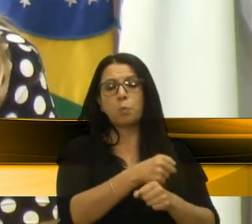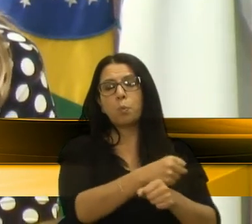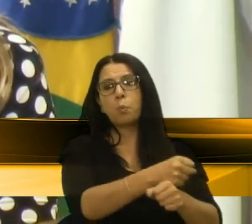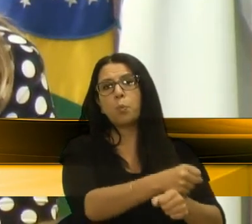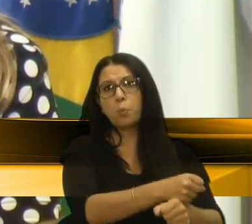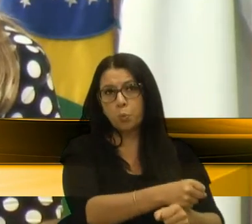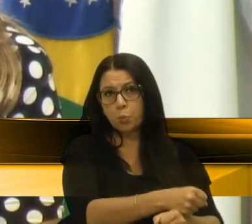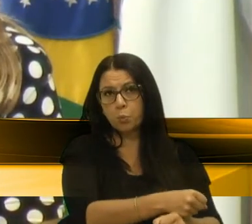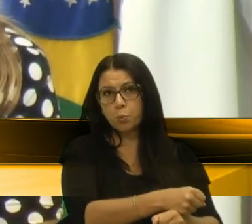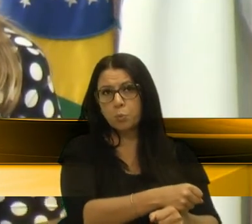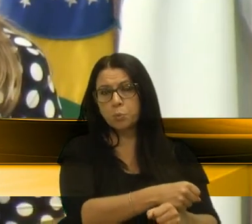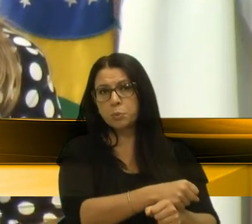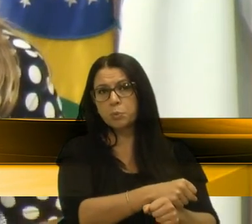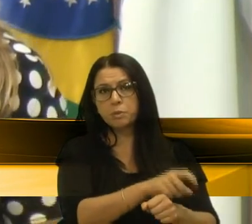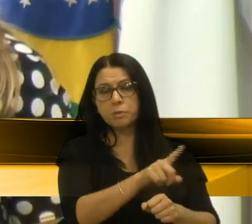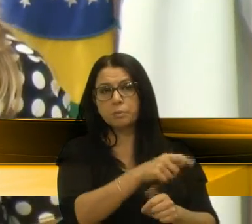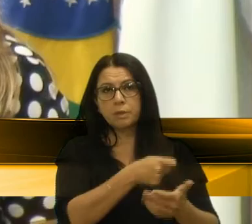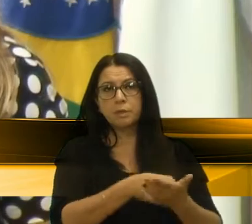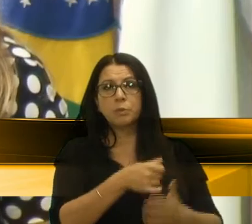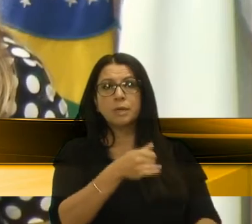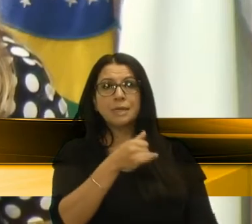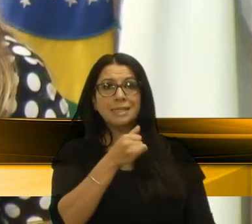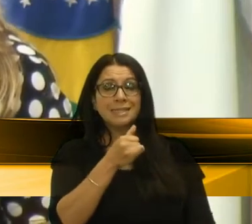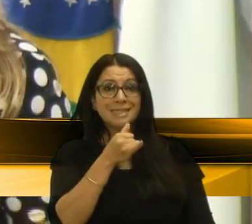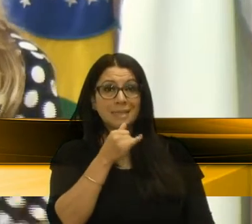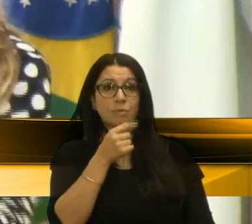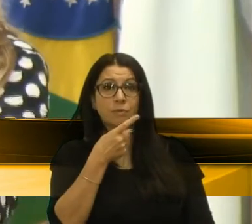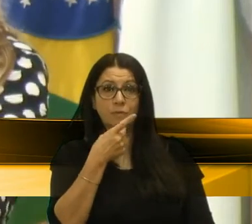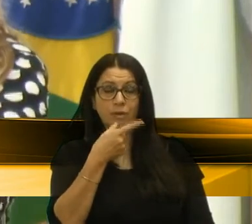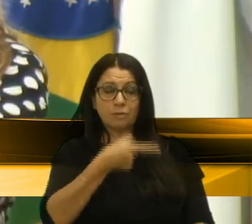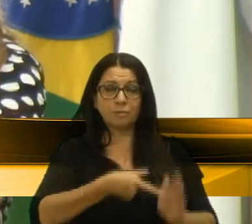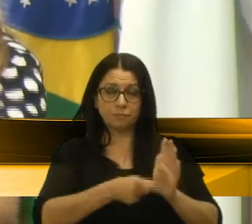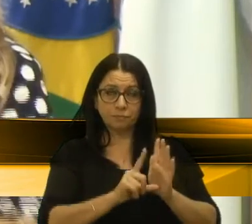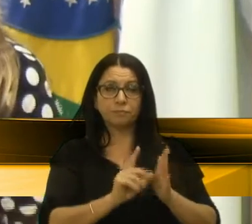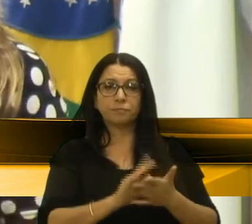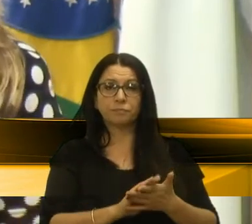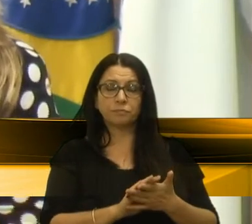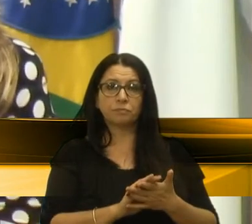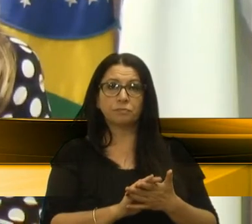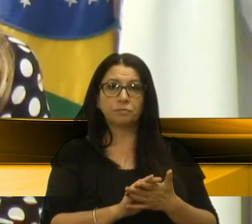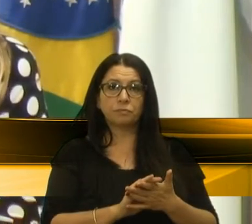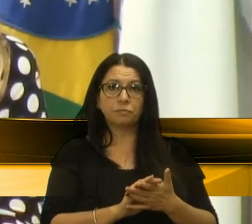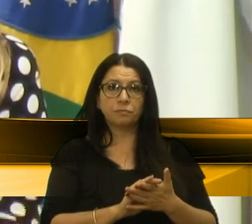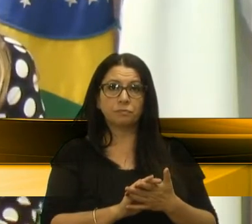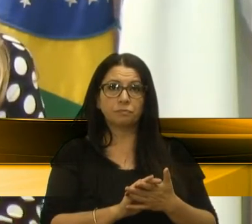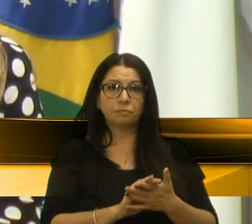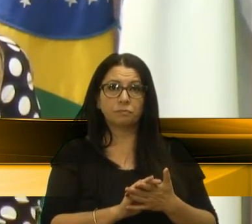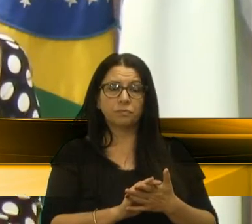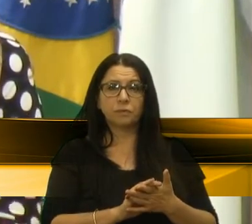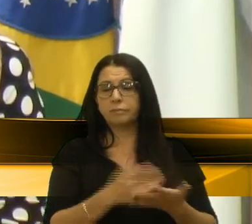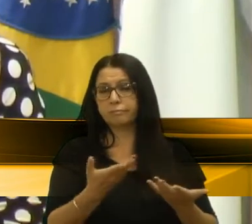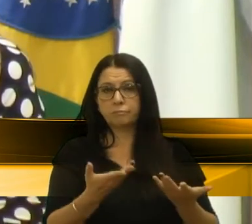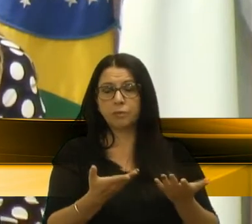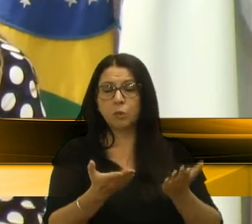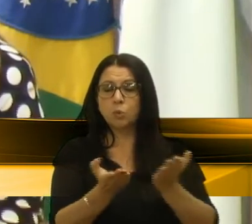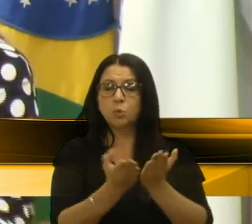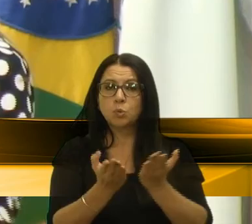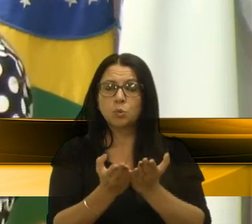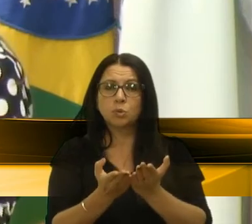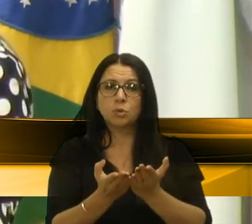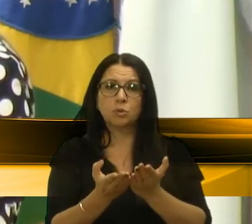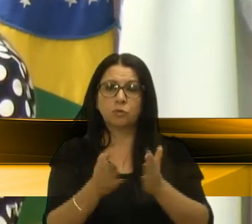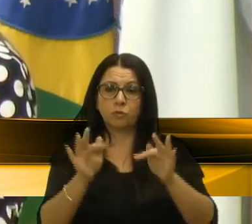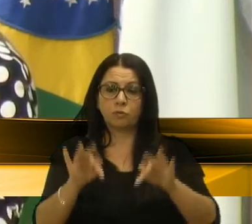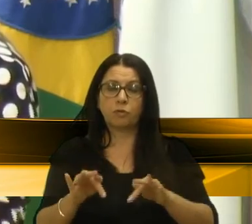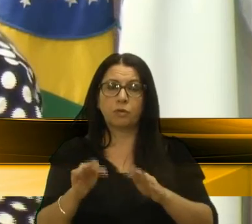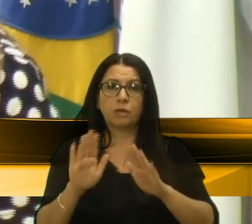trabalharam durante anos sem pagar. Inclusive, um exemplo que foi citado, quando uma estudante, né, um estudante acabava a